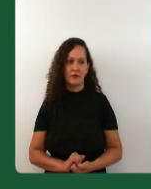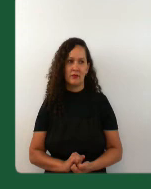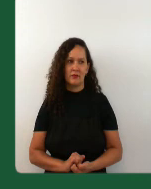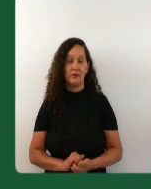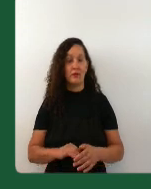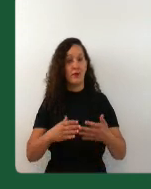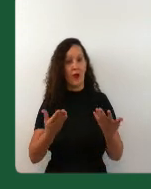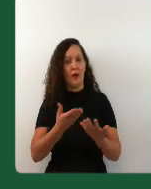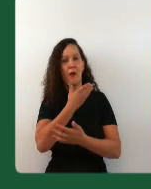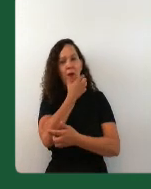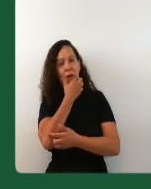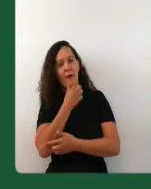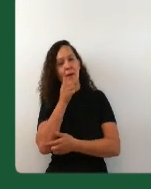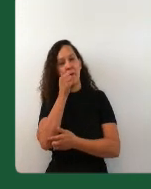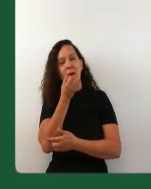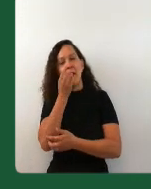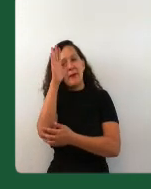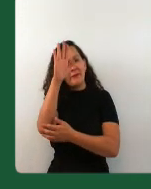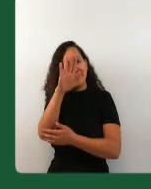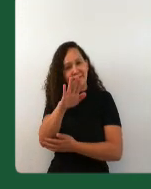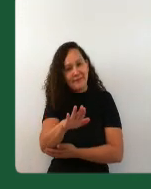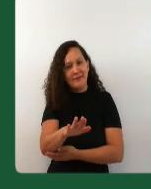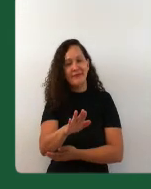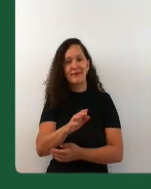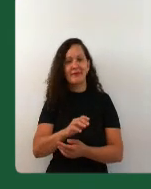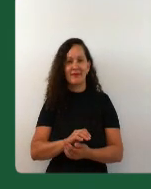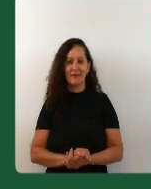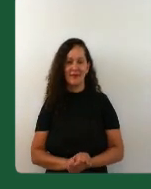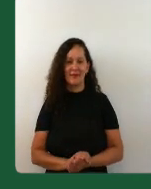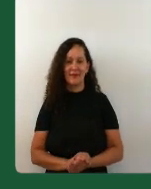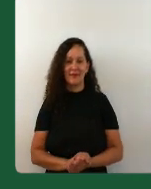Senhoras e senhores, boa tarde.